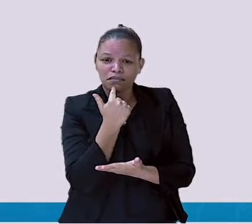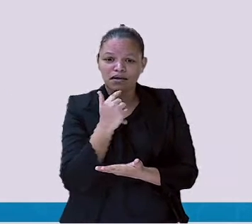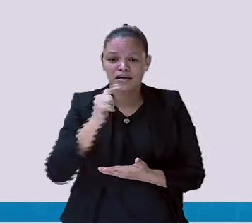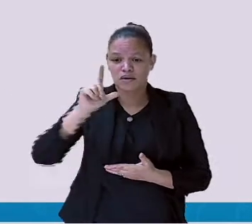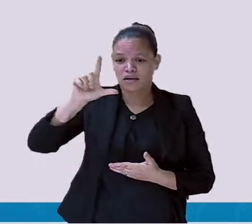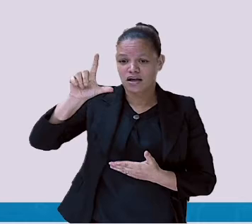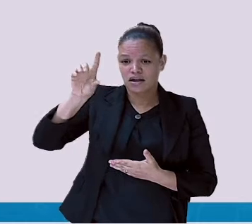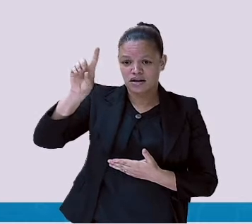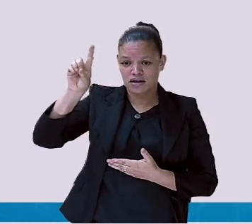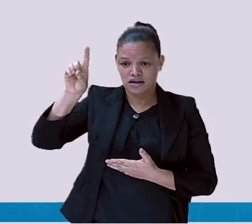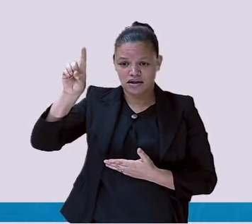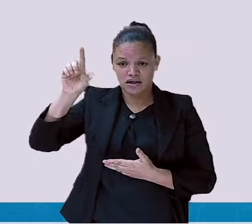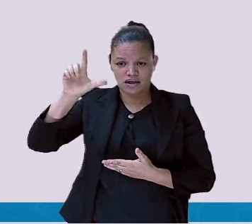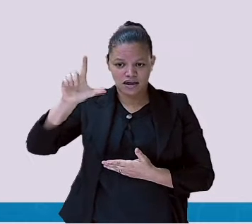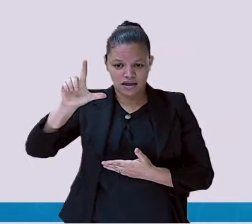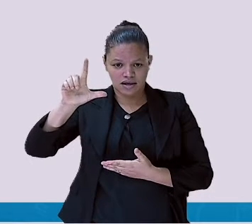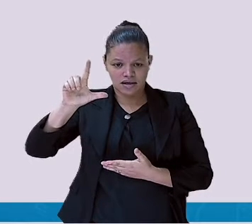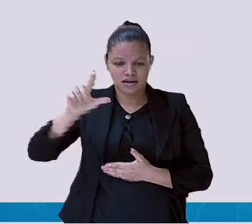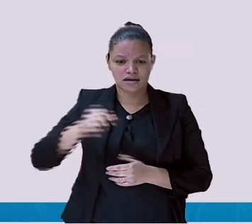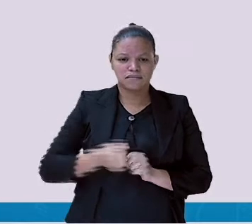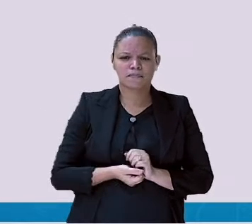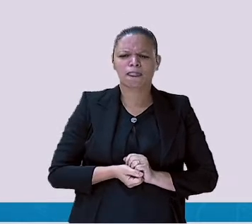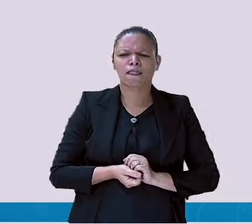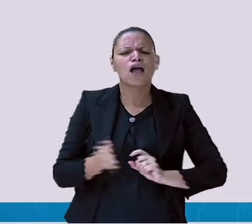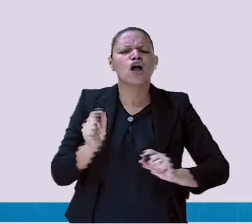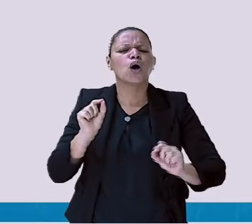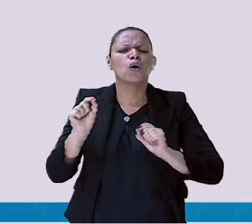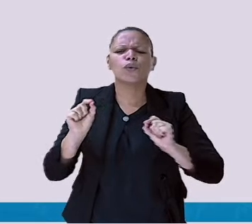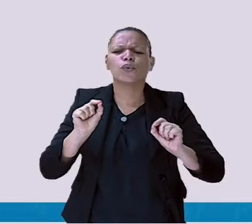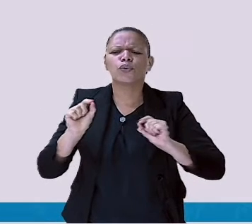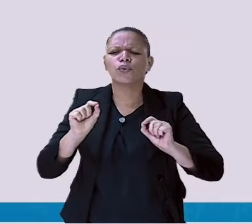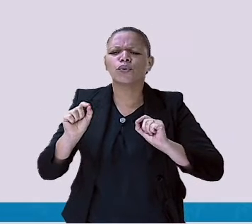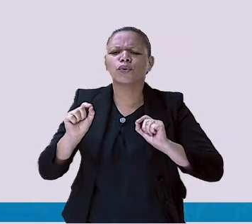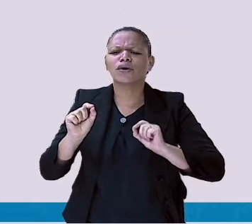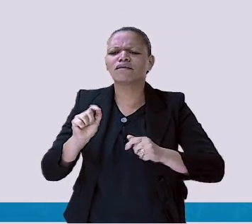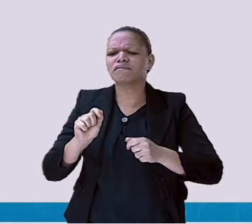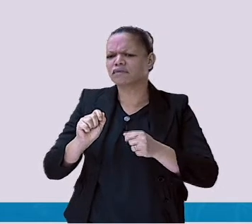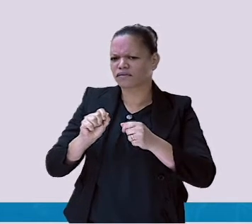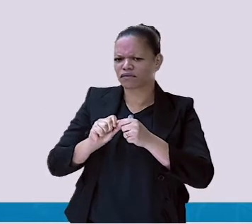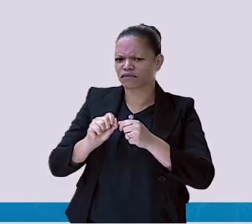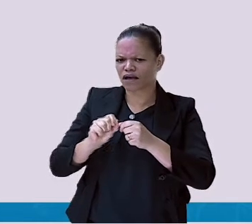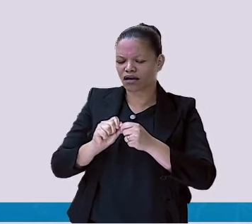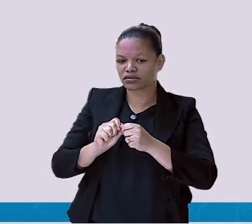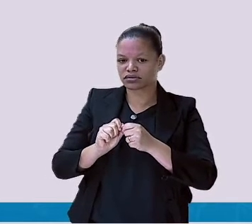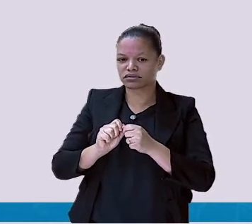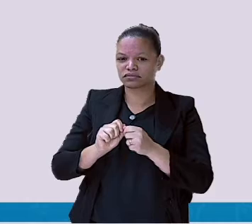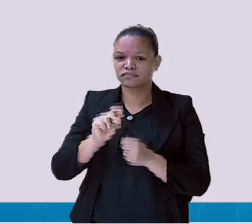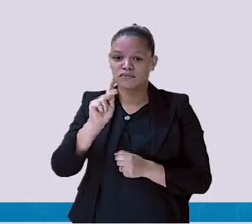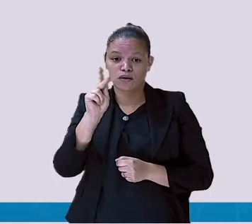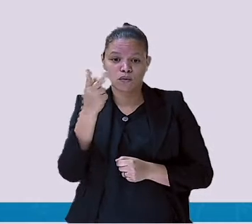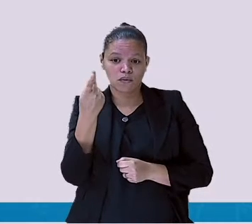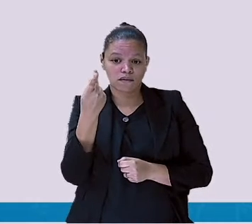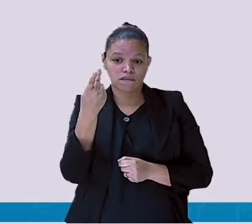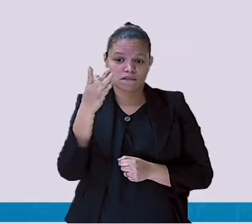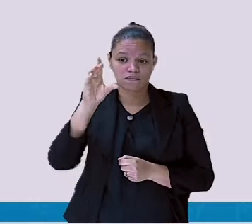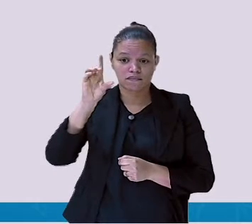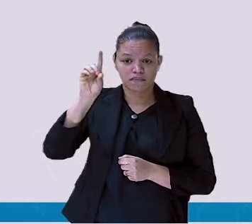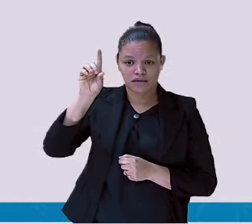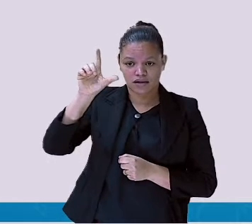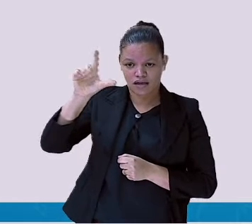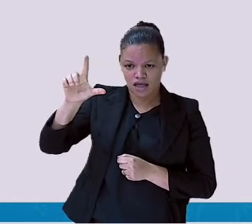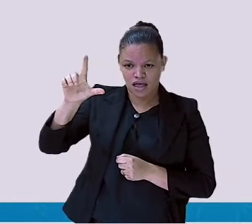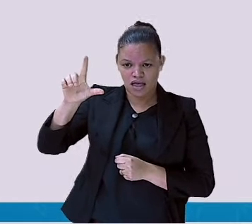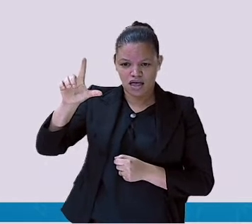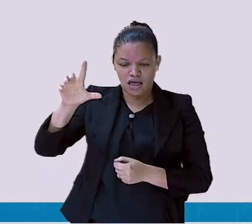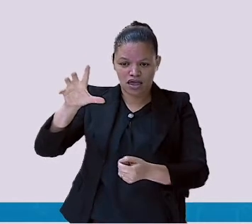o HDL faz? Ele retira o excesso do colesterol da parte sanguínea, tá?